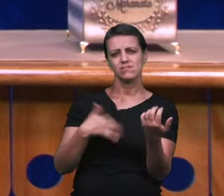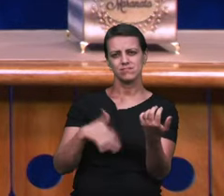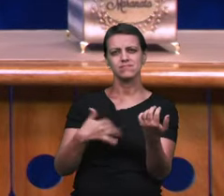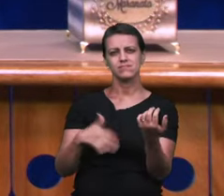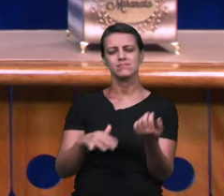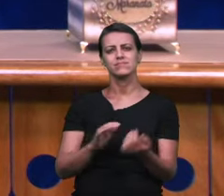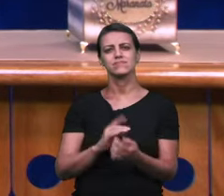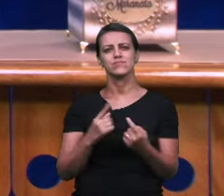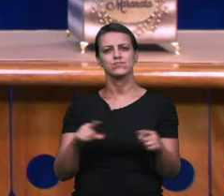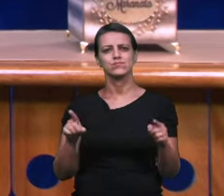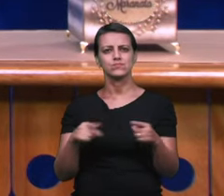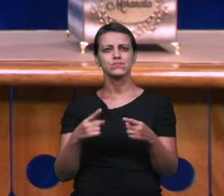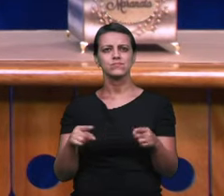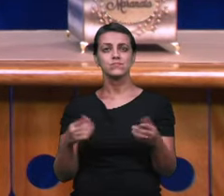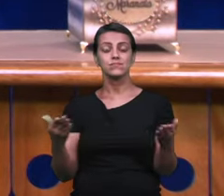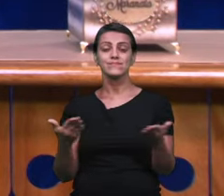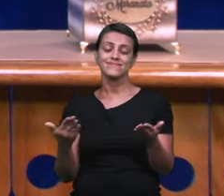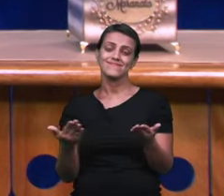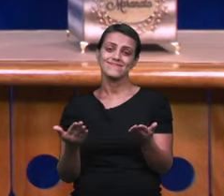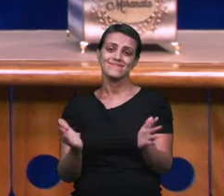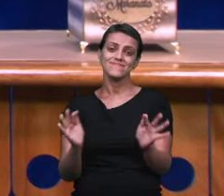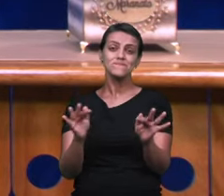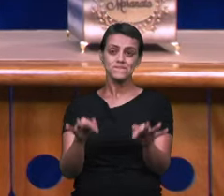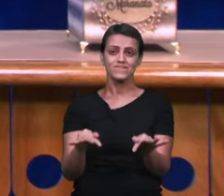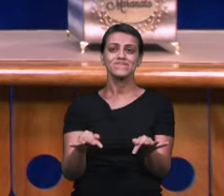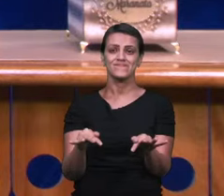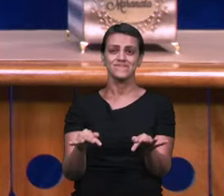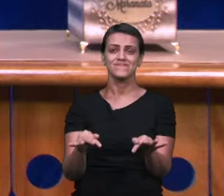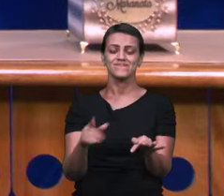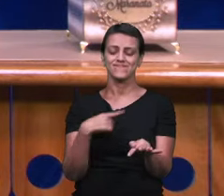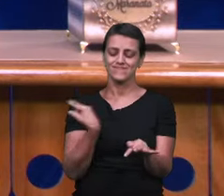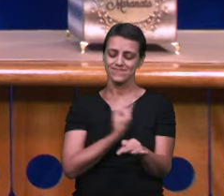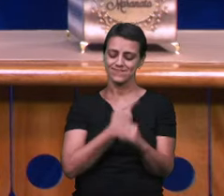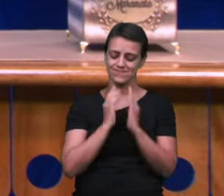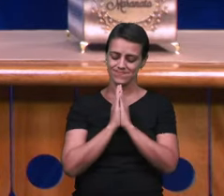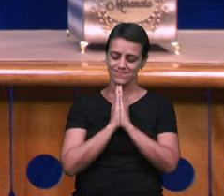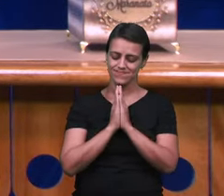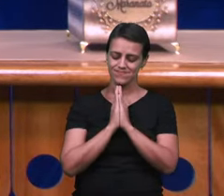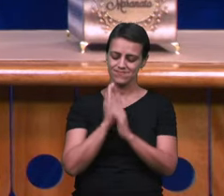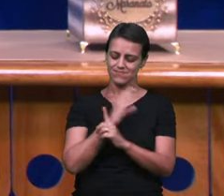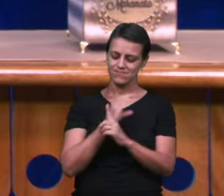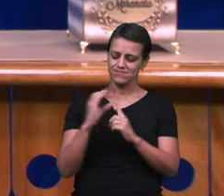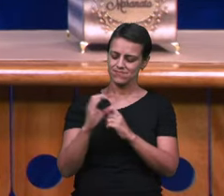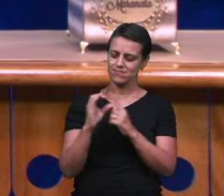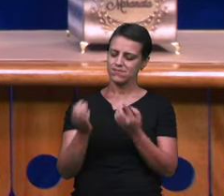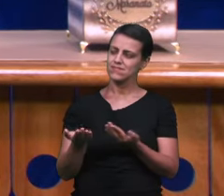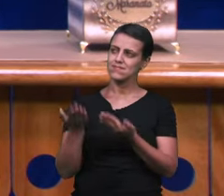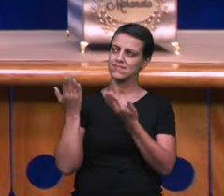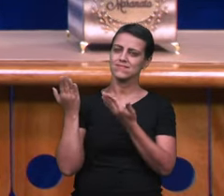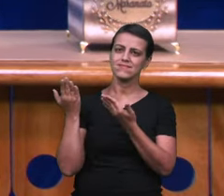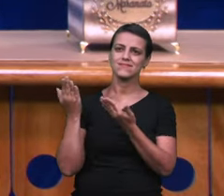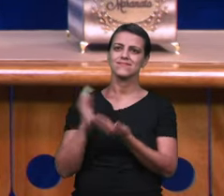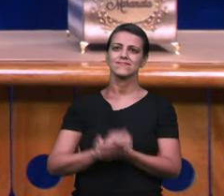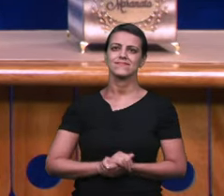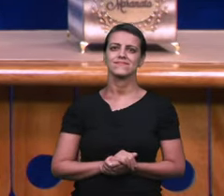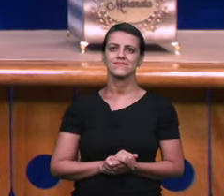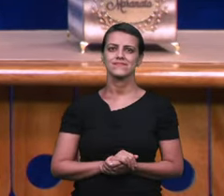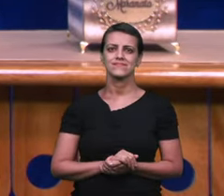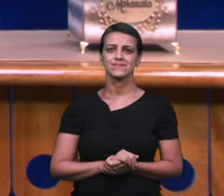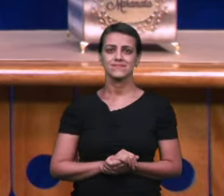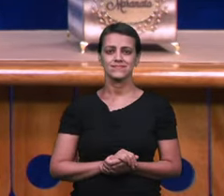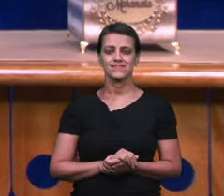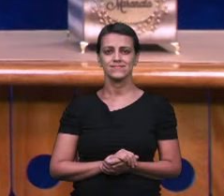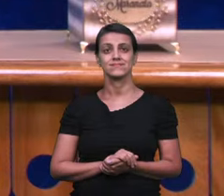musicais, e agora nós chegamos aqui para colocar no altar do Senhor este culto, esse momento de adoração ao nome do nosso Deus. E